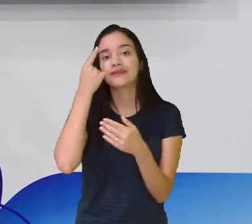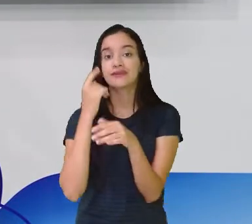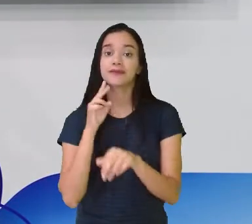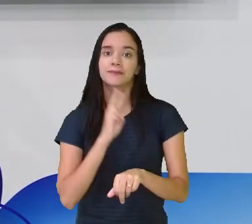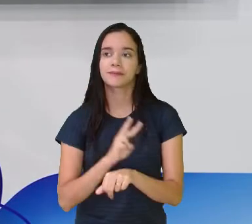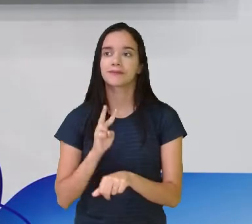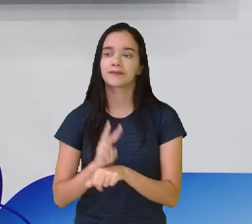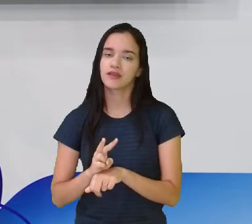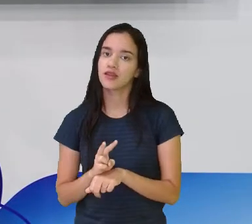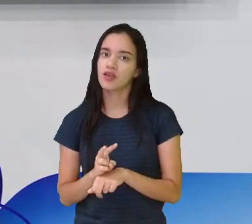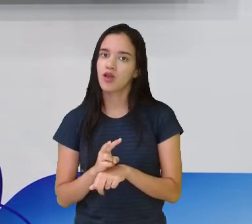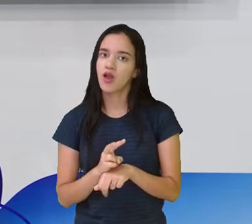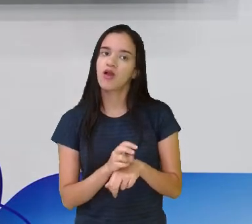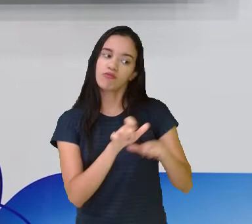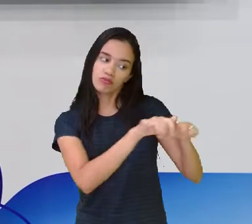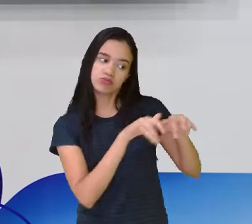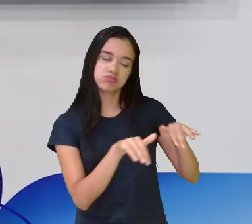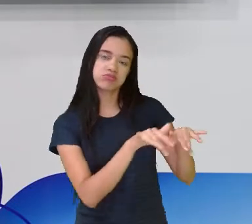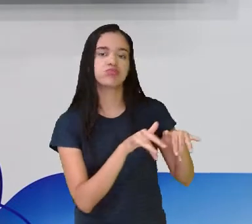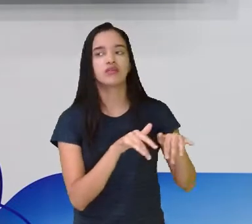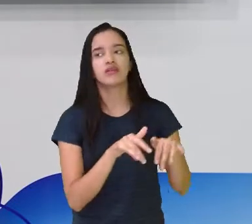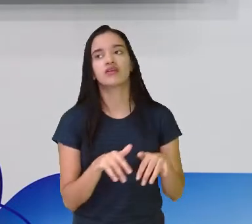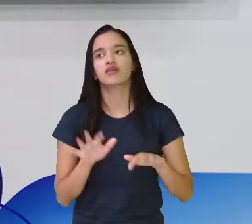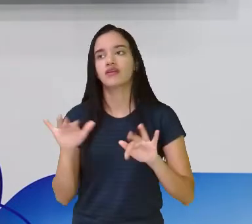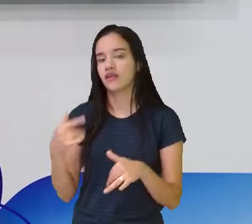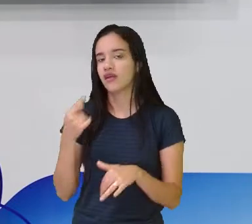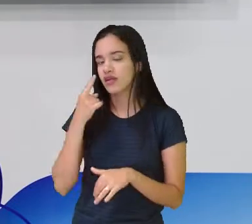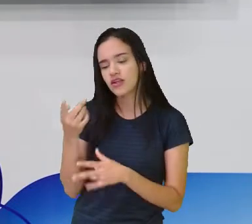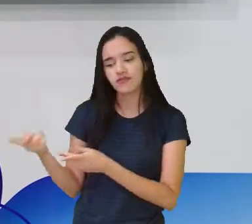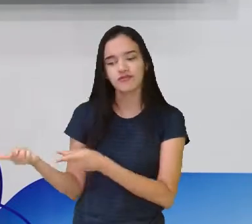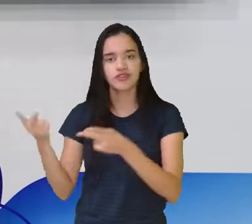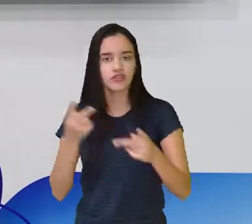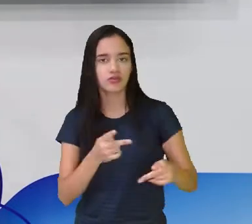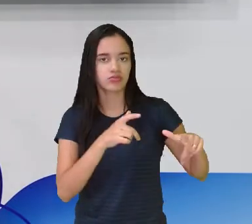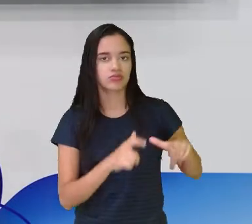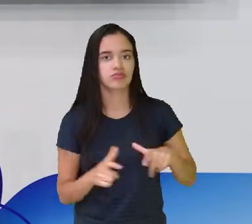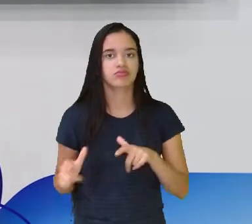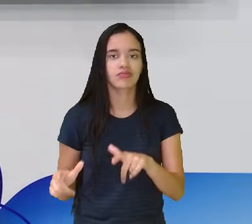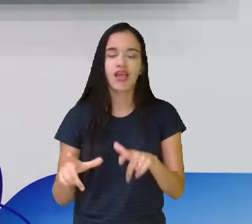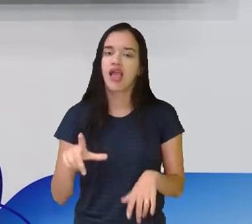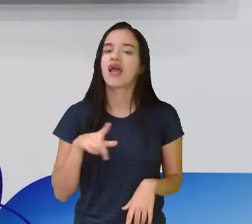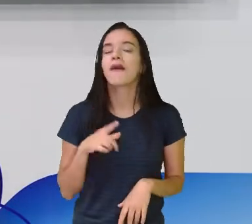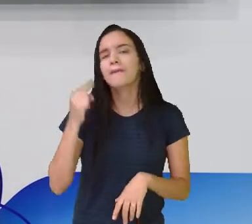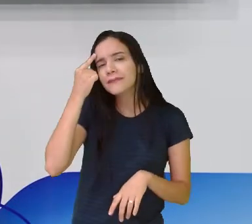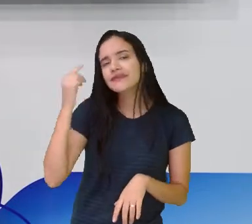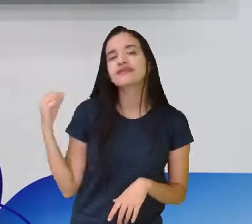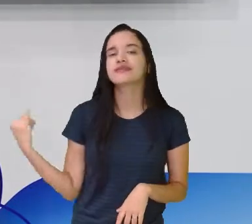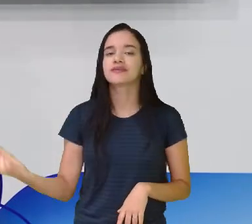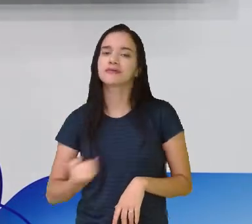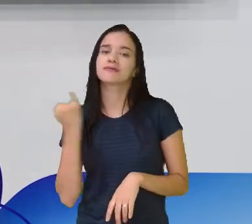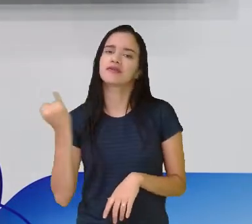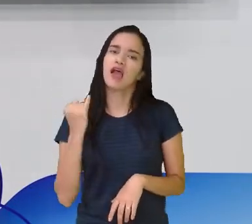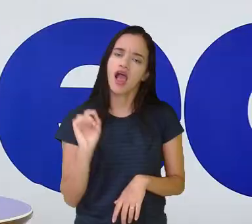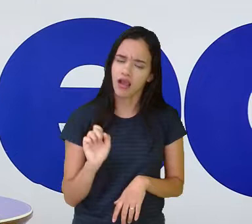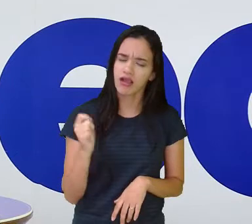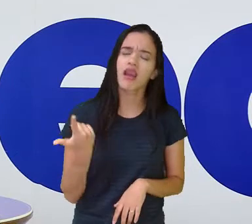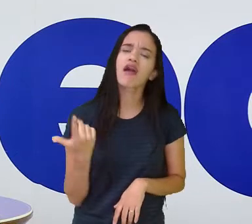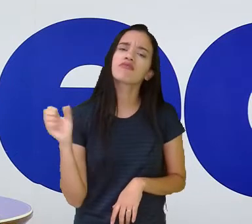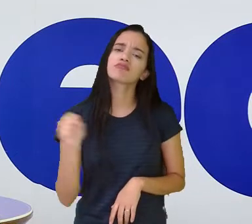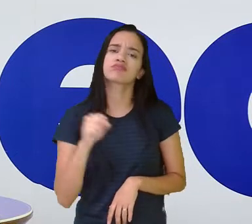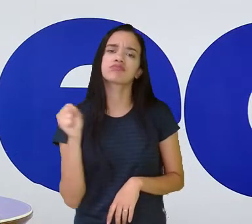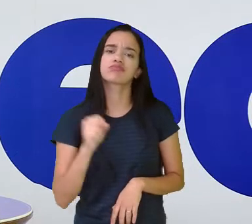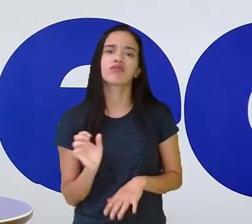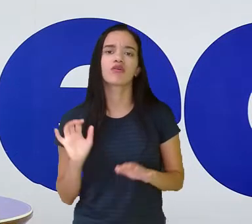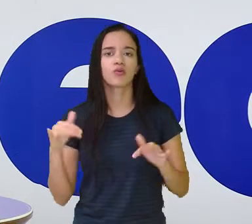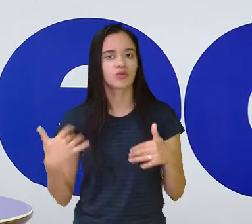preservação? Coloca aí pra gente. E a professora Kedma já visitou alguns espaços? Pensa nessa importância também? Ah, claro que sim, né? Quando a